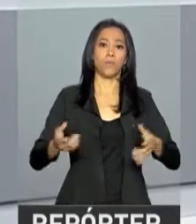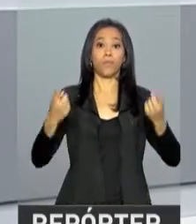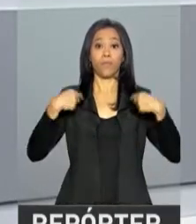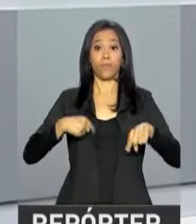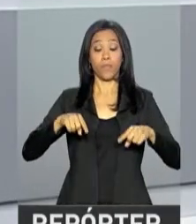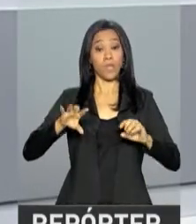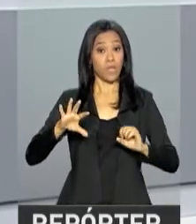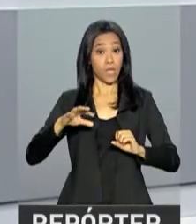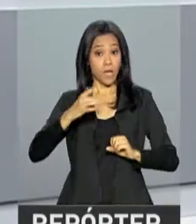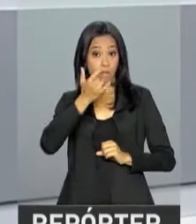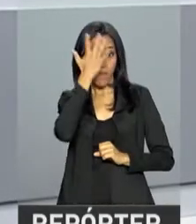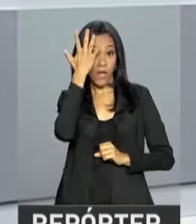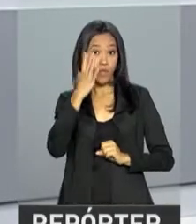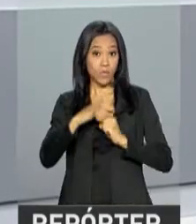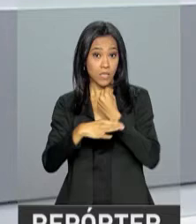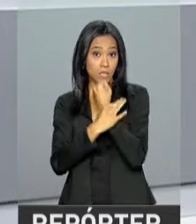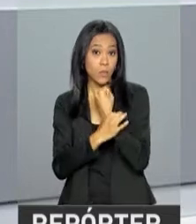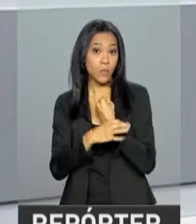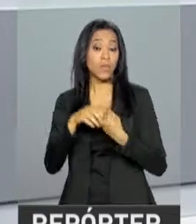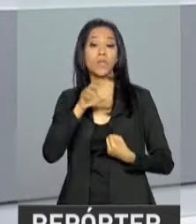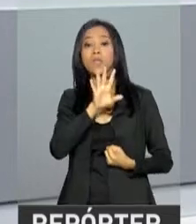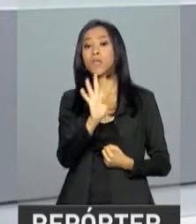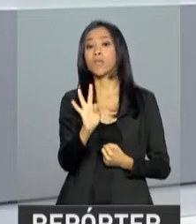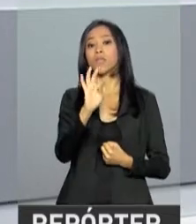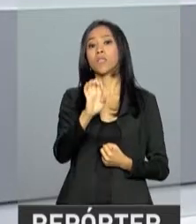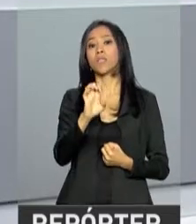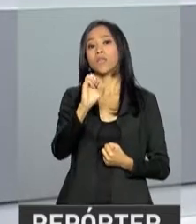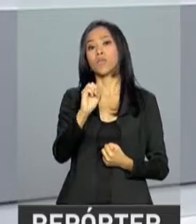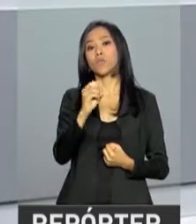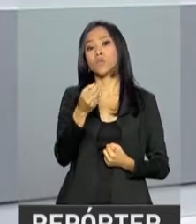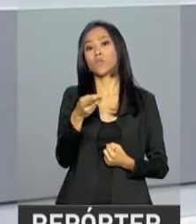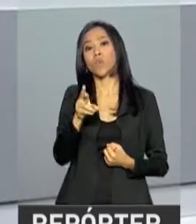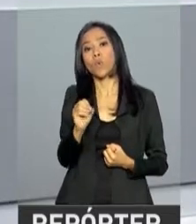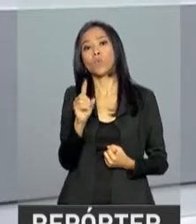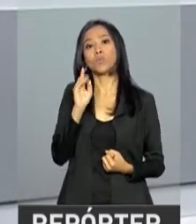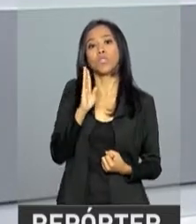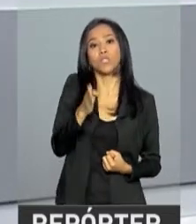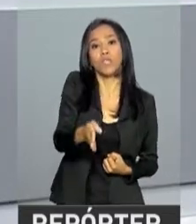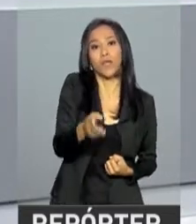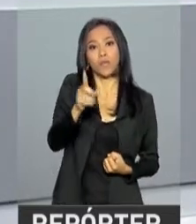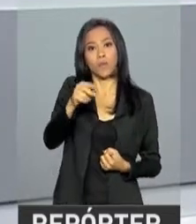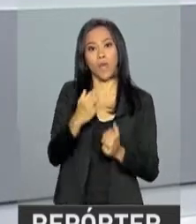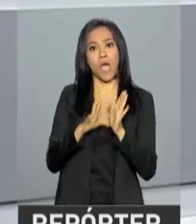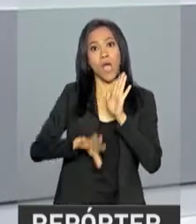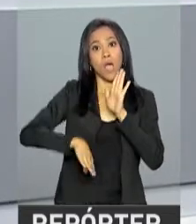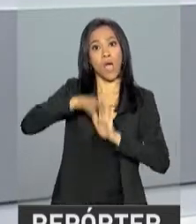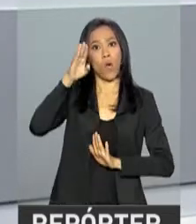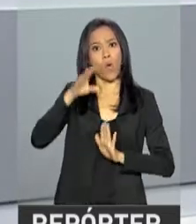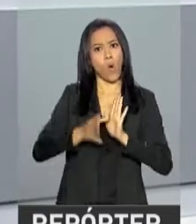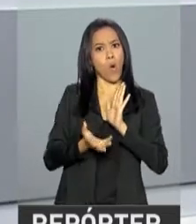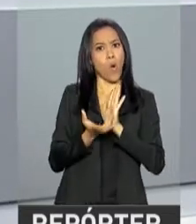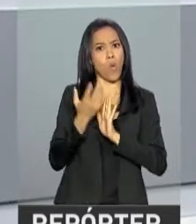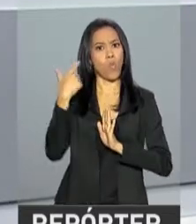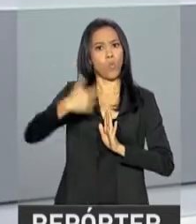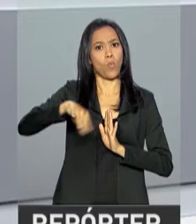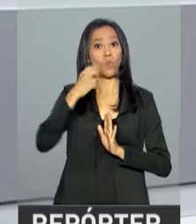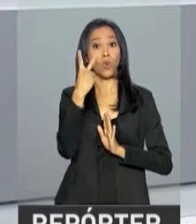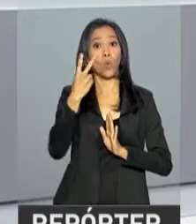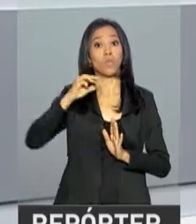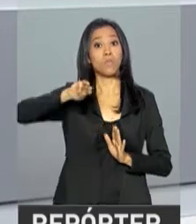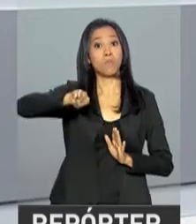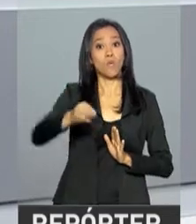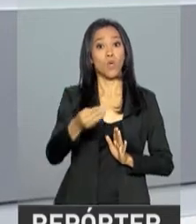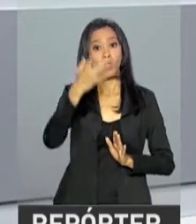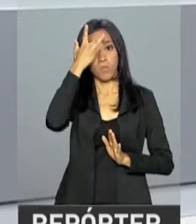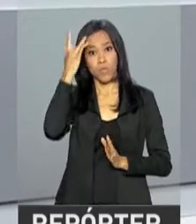segura de investir o tesouro direto em março ultrapassou a marca recorde de 2 milhões de investidores cadastrados o que